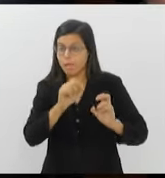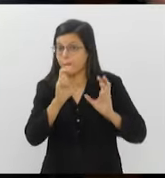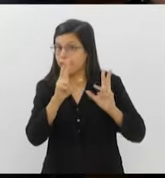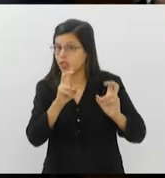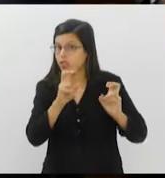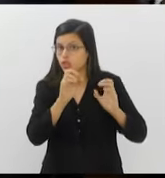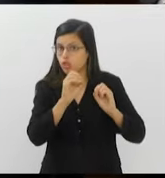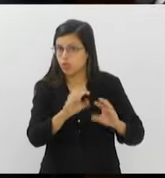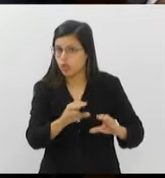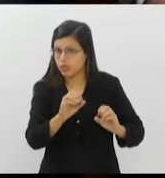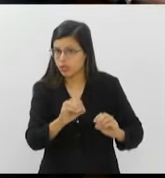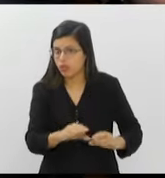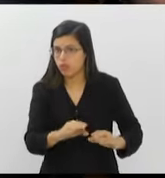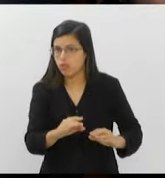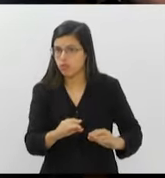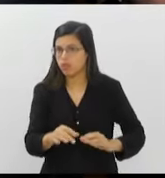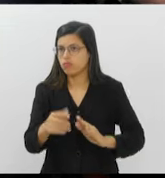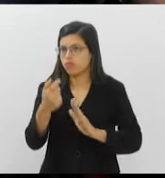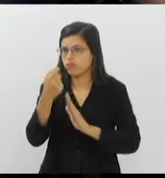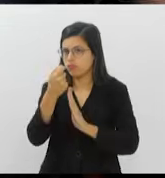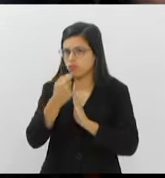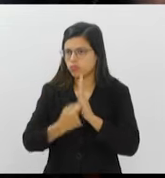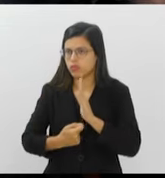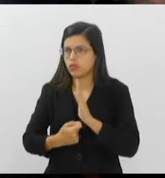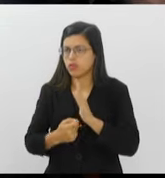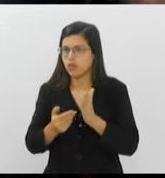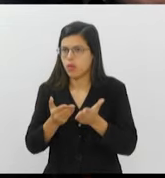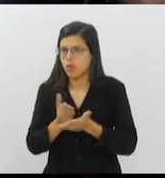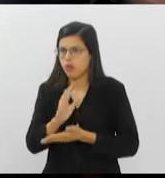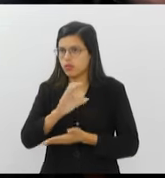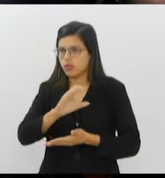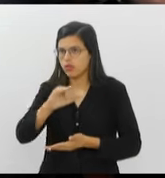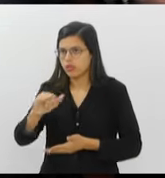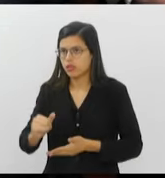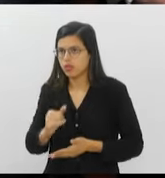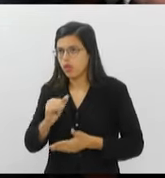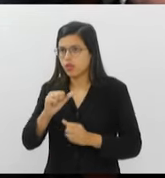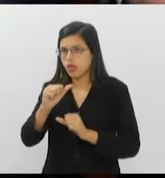Educação, o texto aprovado na CCJ foi alterado por